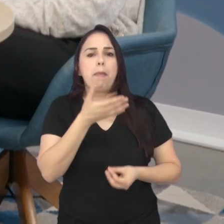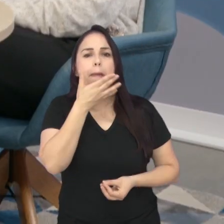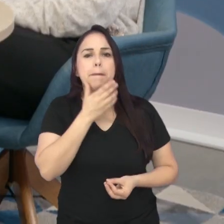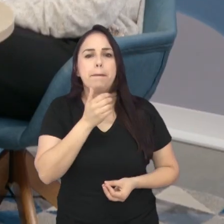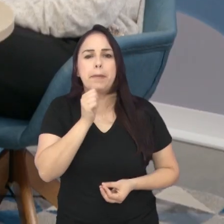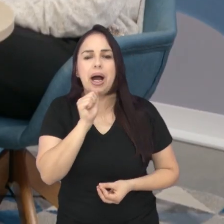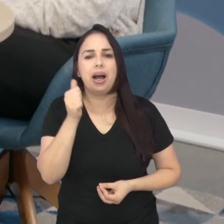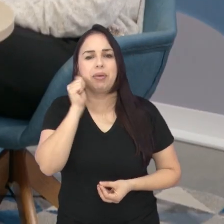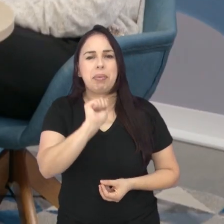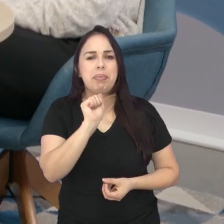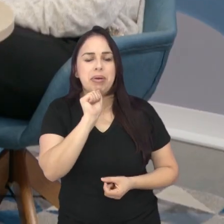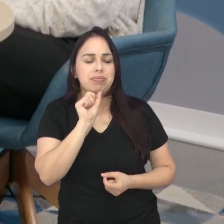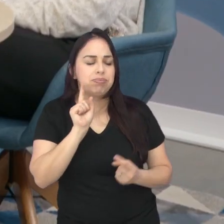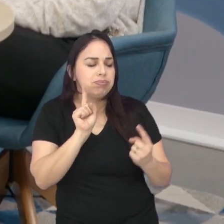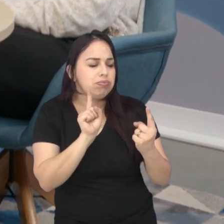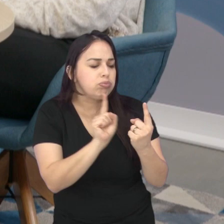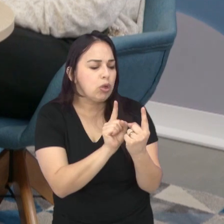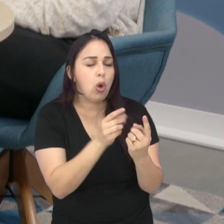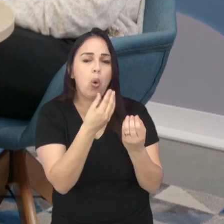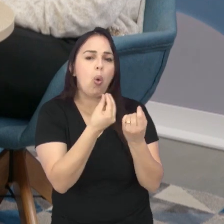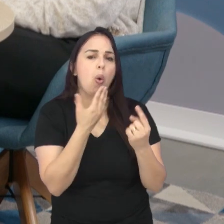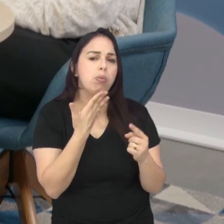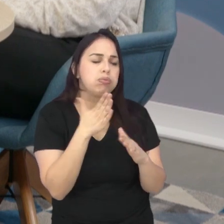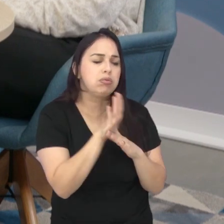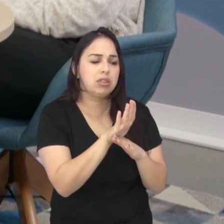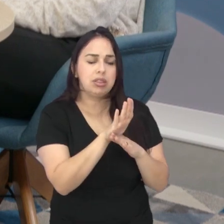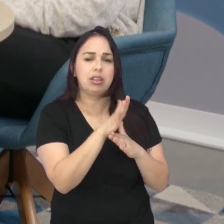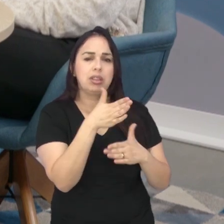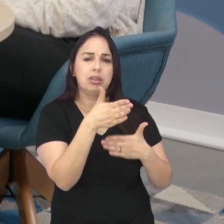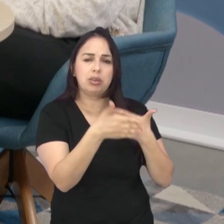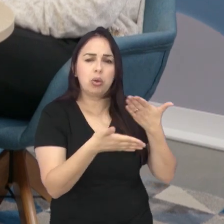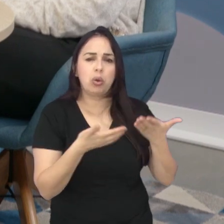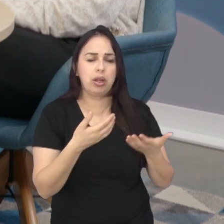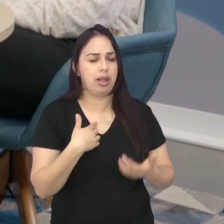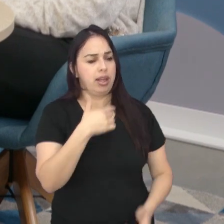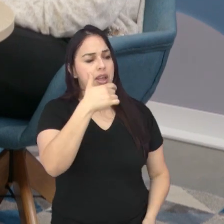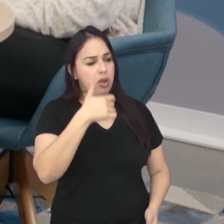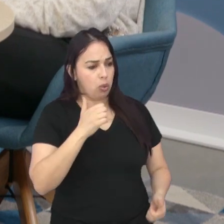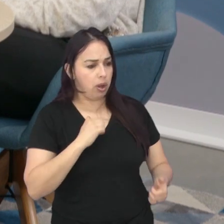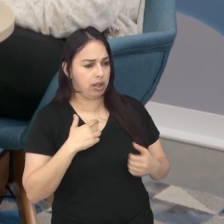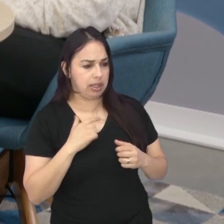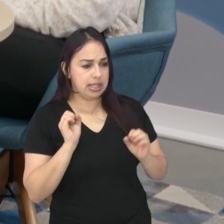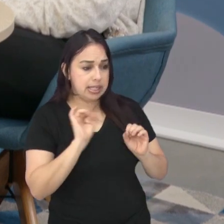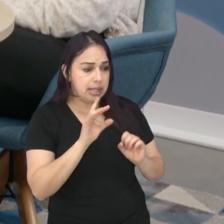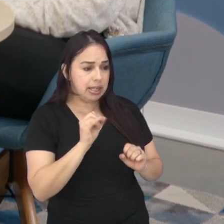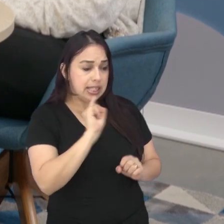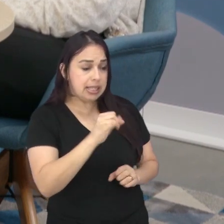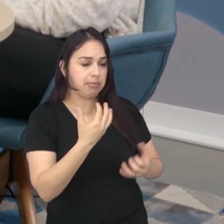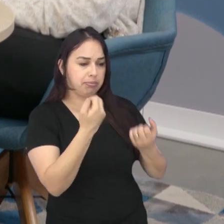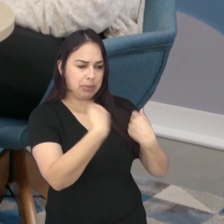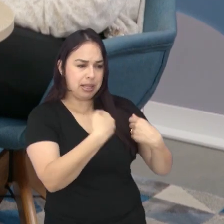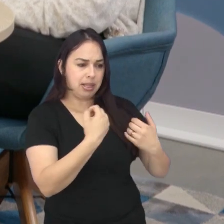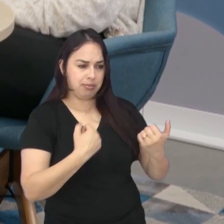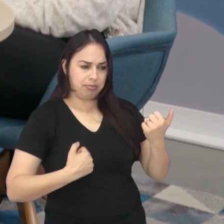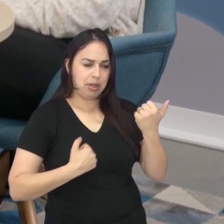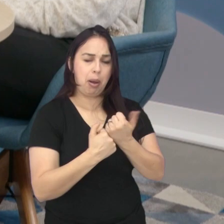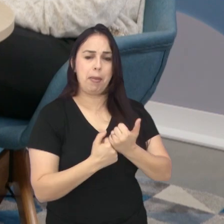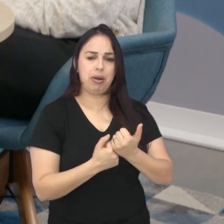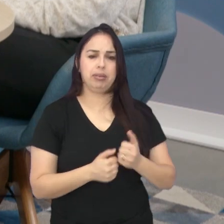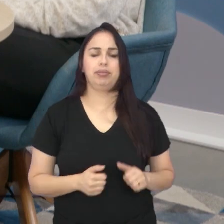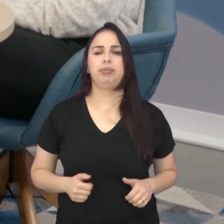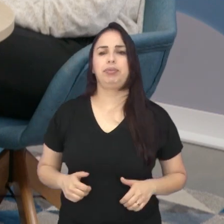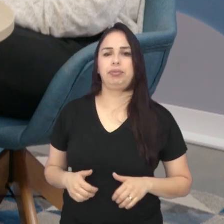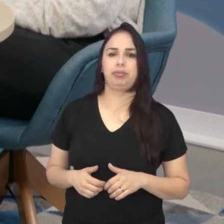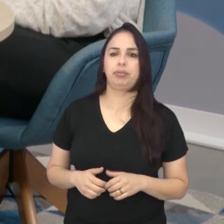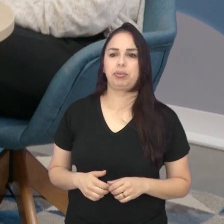pessoa próxima pode abordar essa pessoa? Eu estou aqui, se você precisar conversar, como?